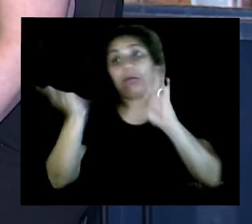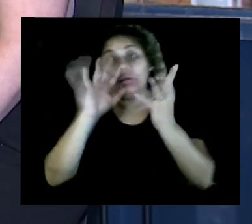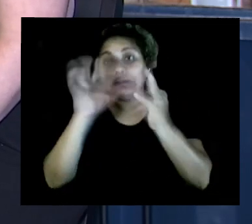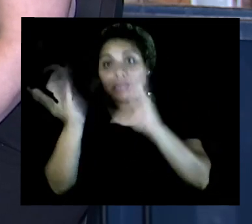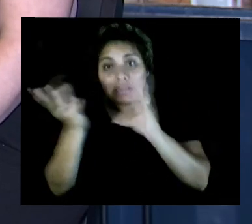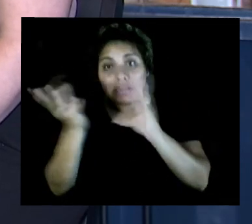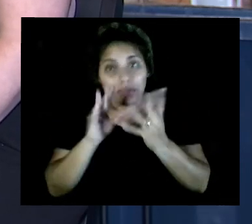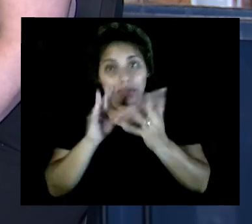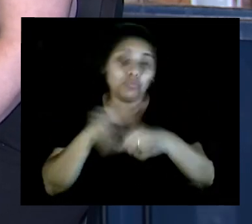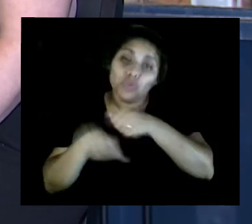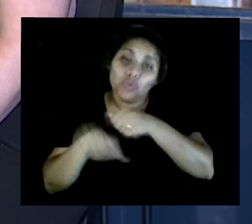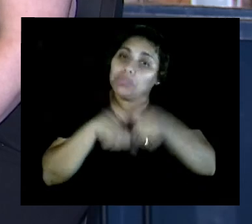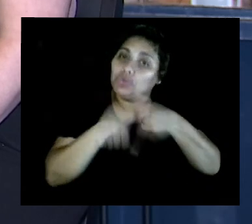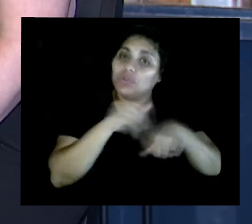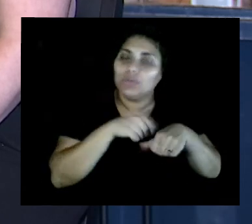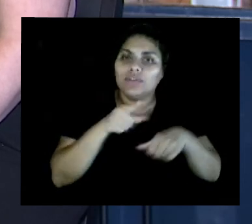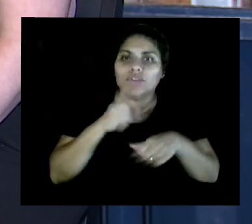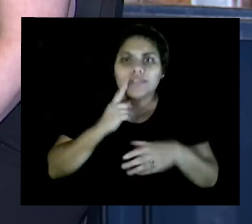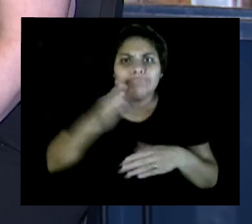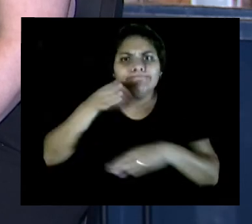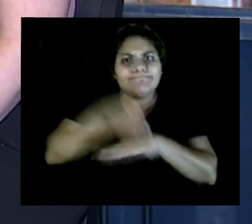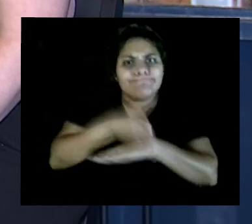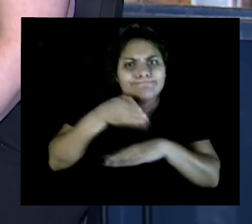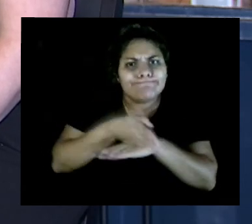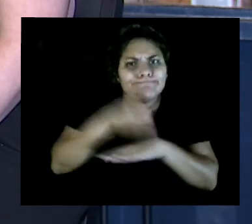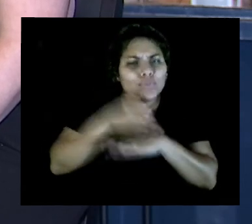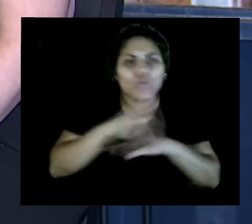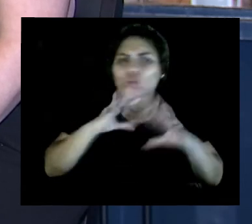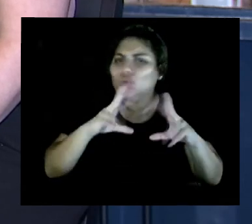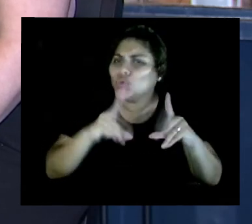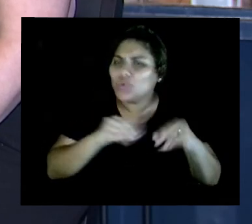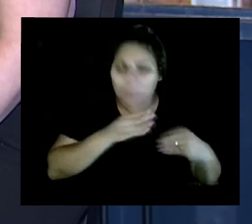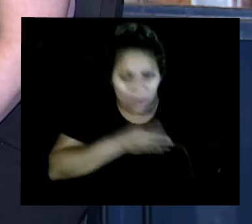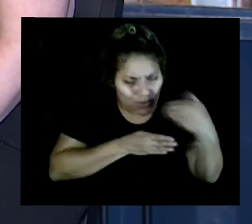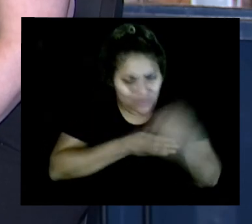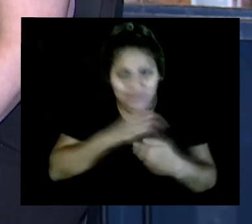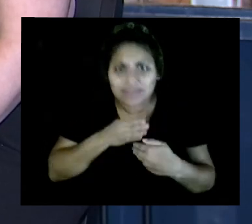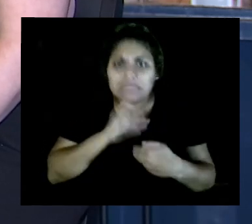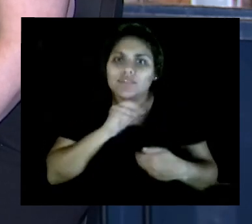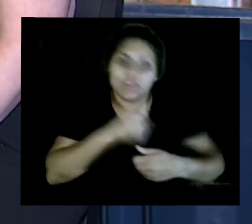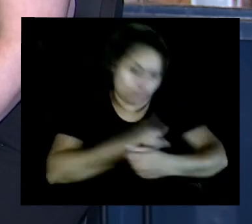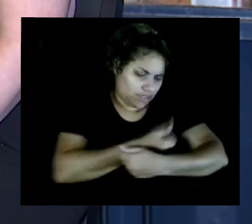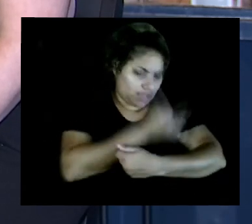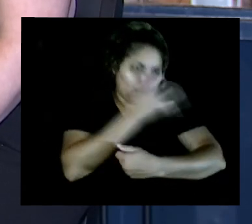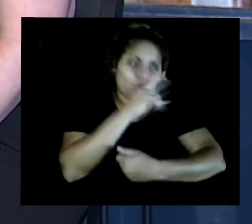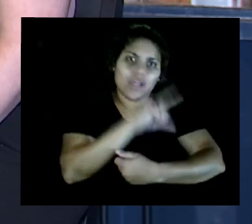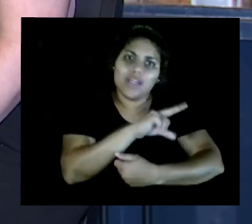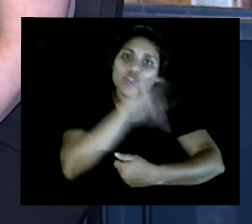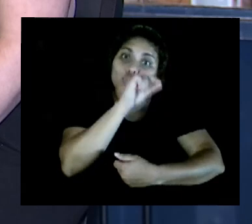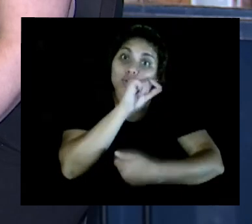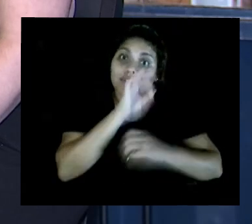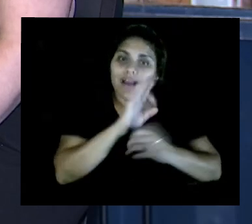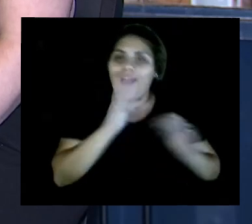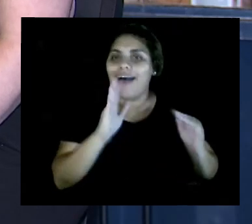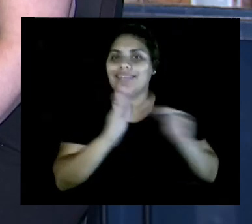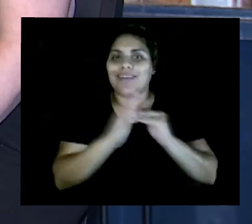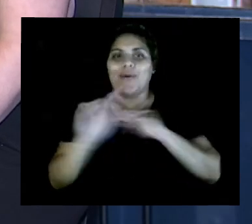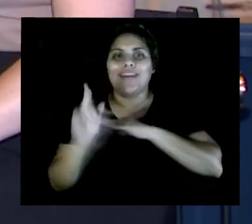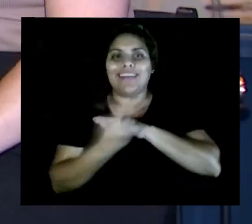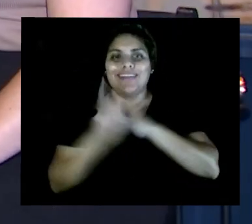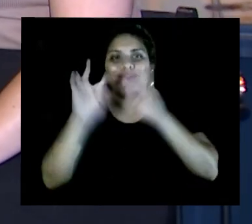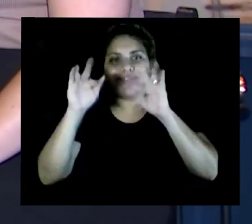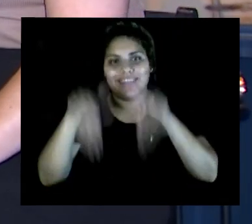por conta de clima. Então você acaba se envolvendo em todo o processo, desde a escolha do grão até chegar no cliente